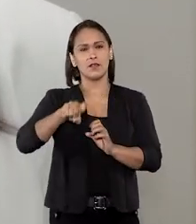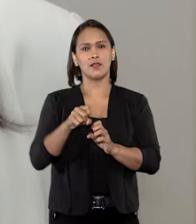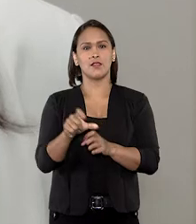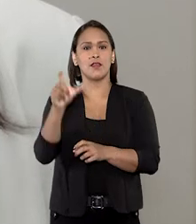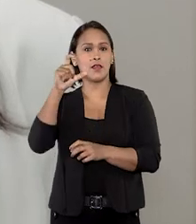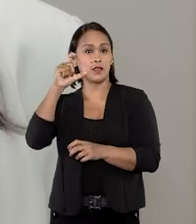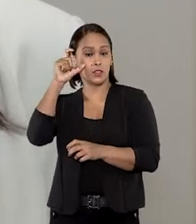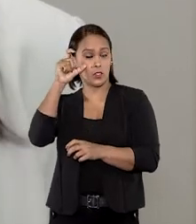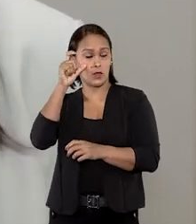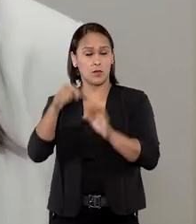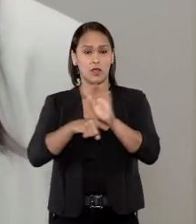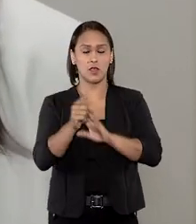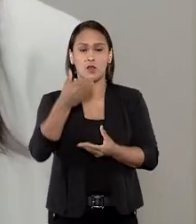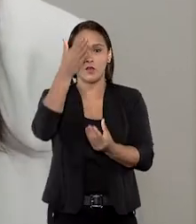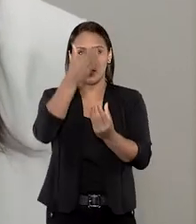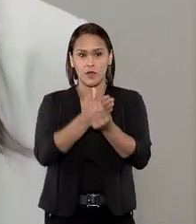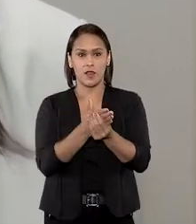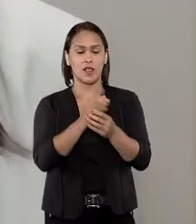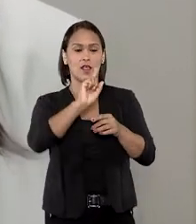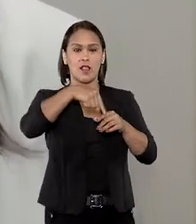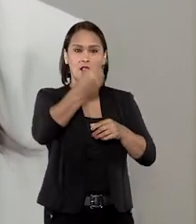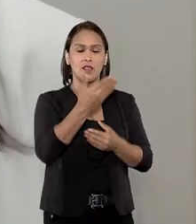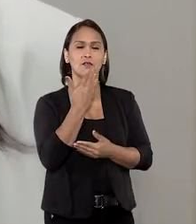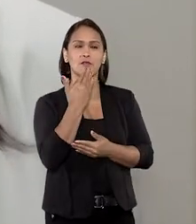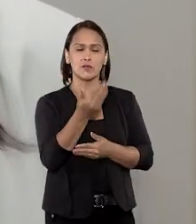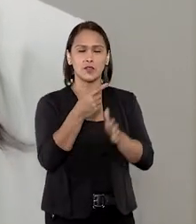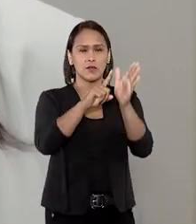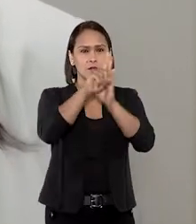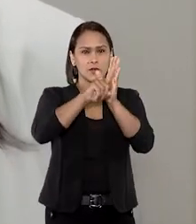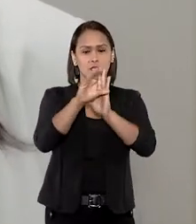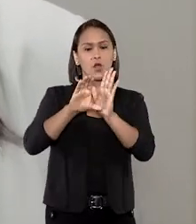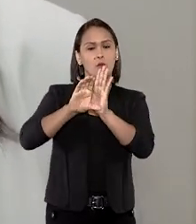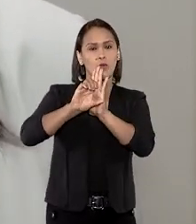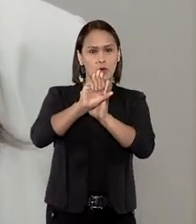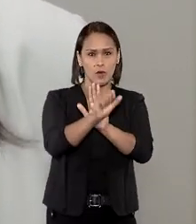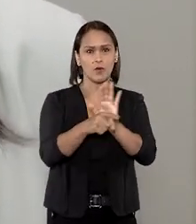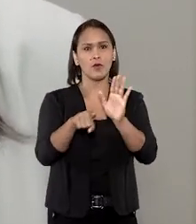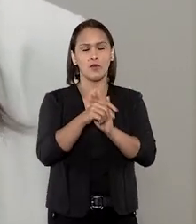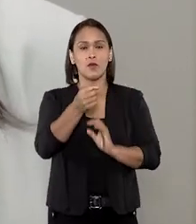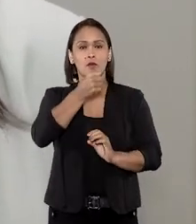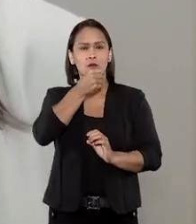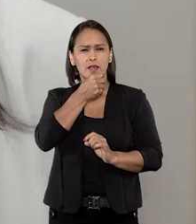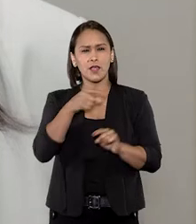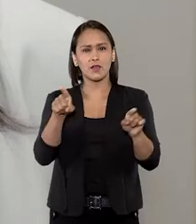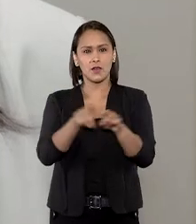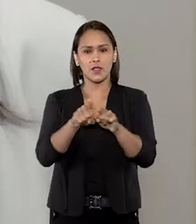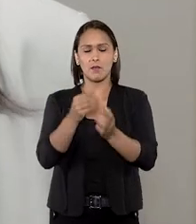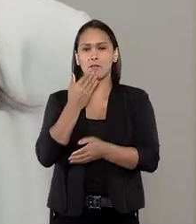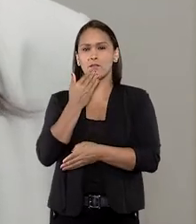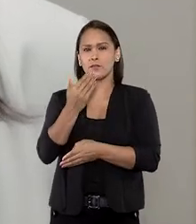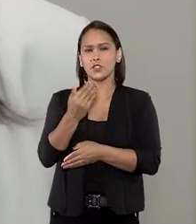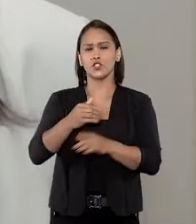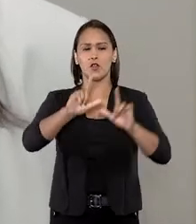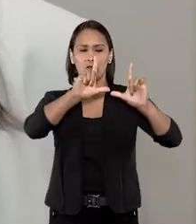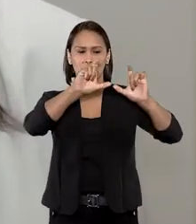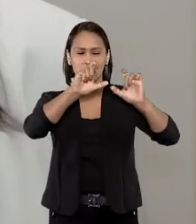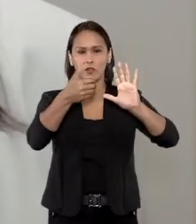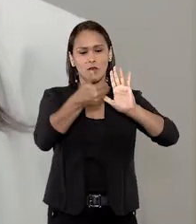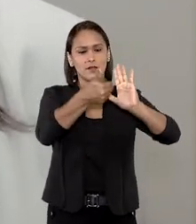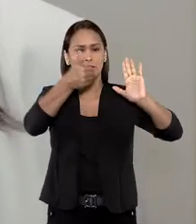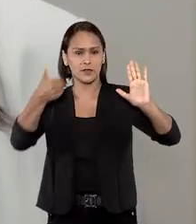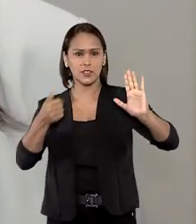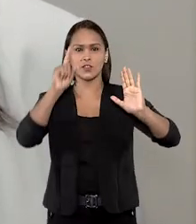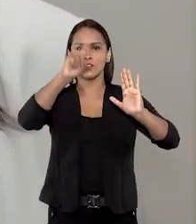Dilma Rousseff. No processo, além do pedido relacionado às pesquisas do Google, o cantor requereu a exclusão de